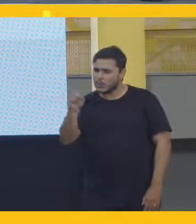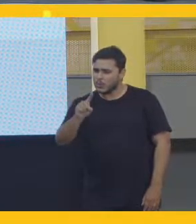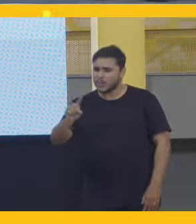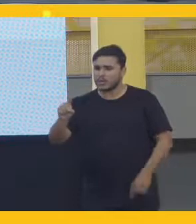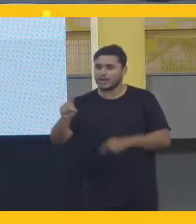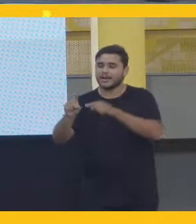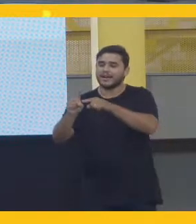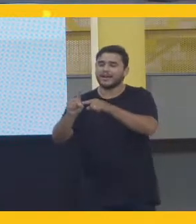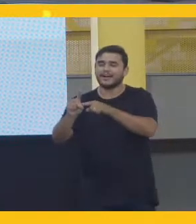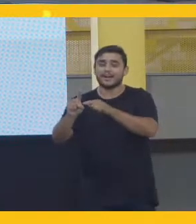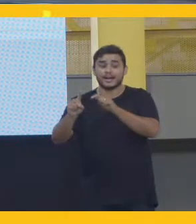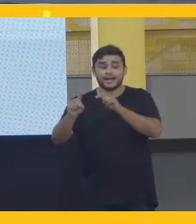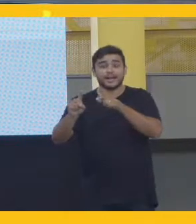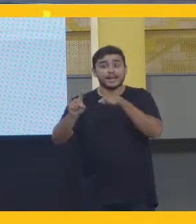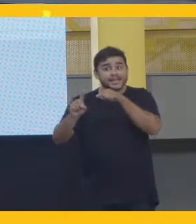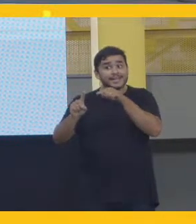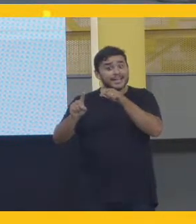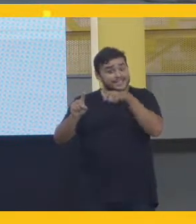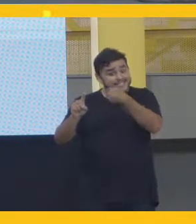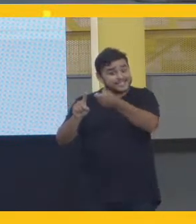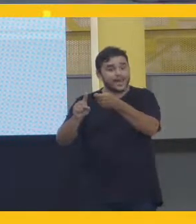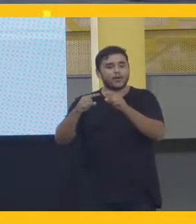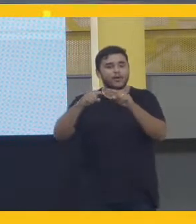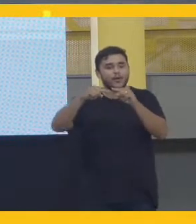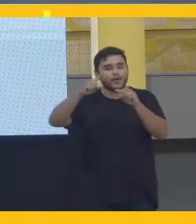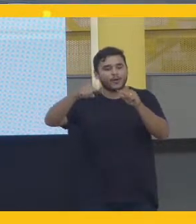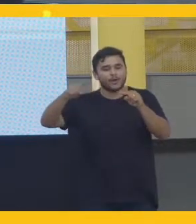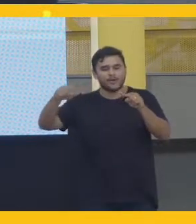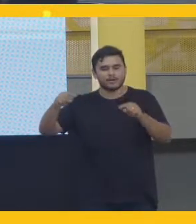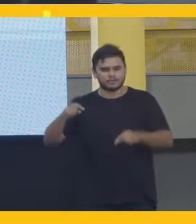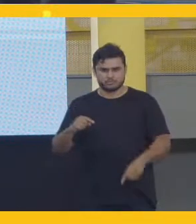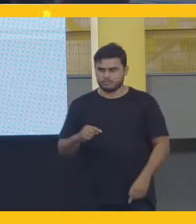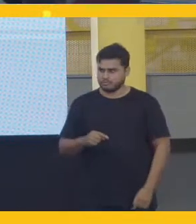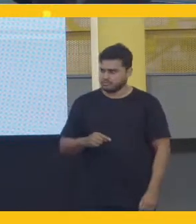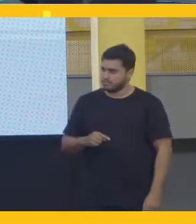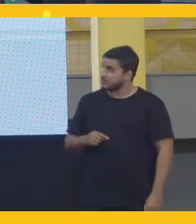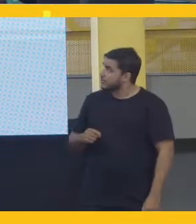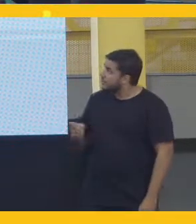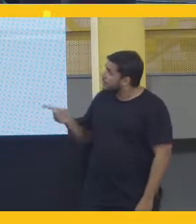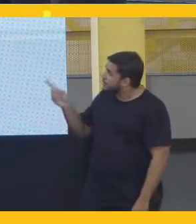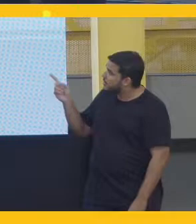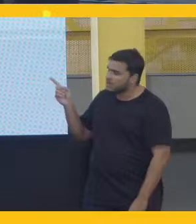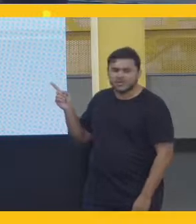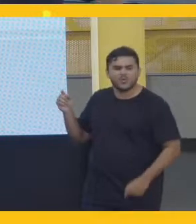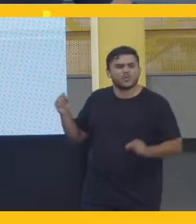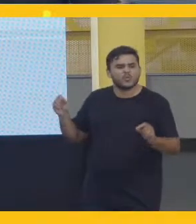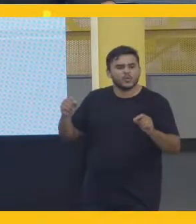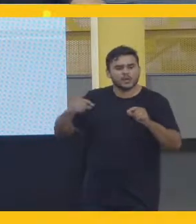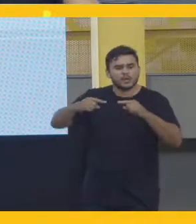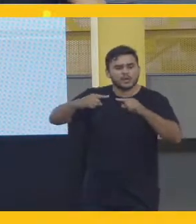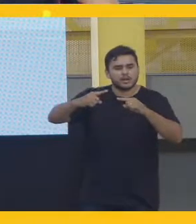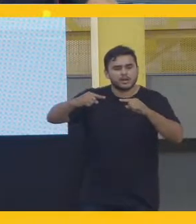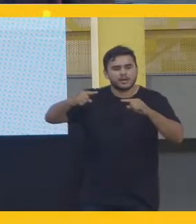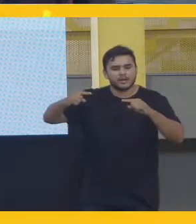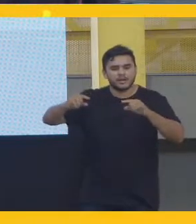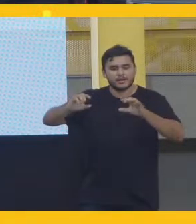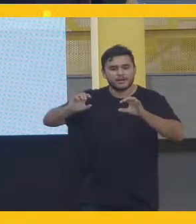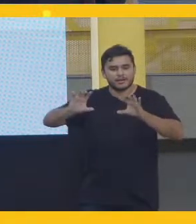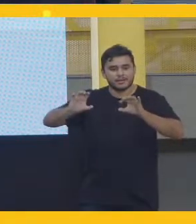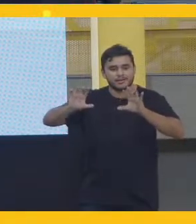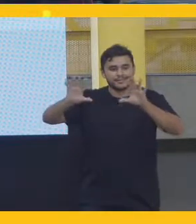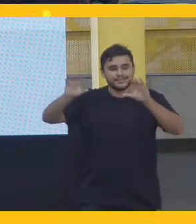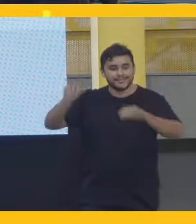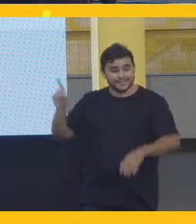onda? A gente olha para cá, para essa gravura, e primeira noção de onda que nós temos é